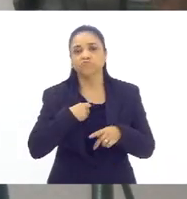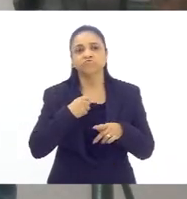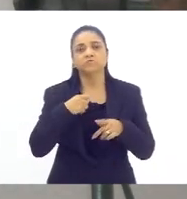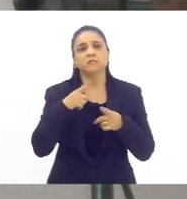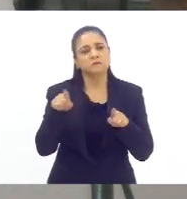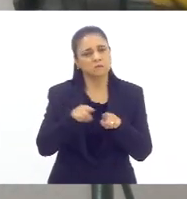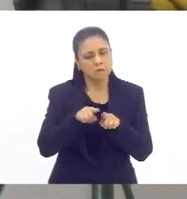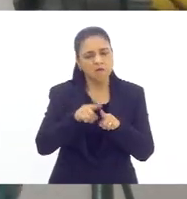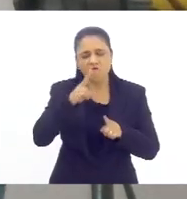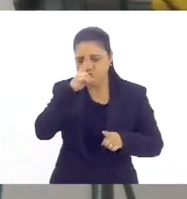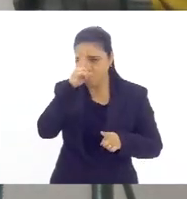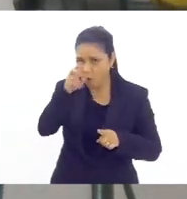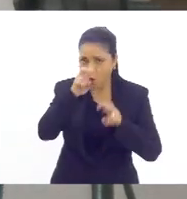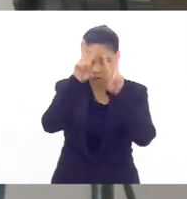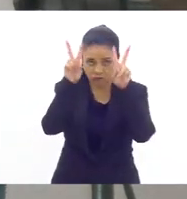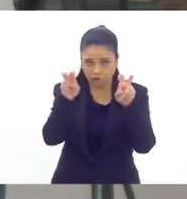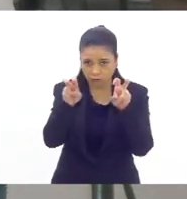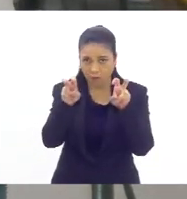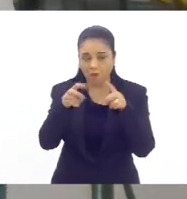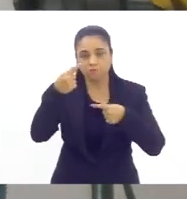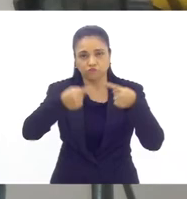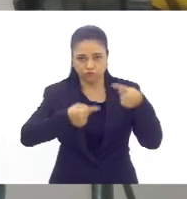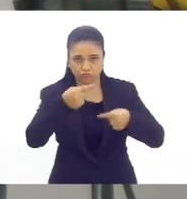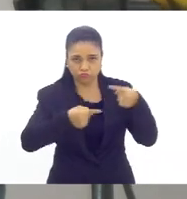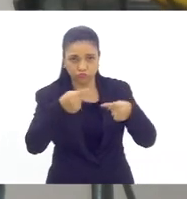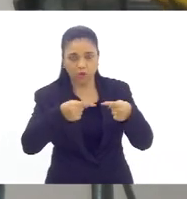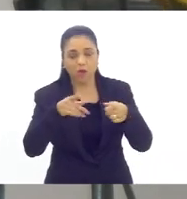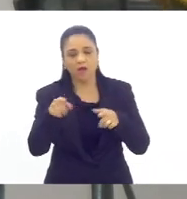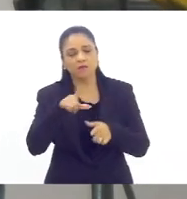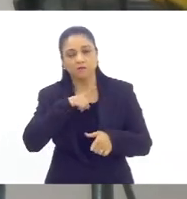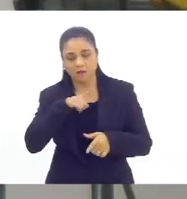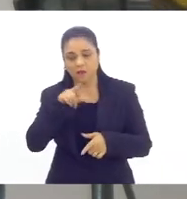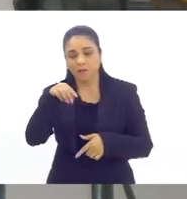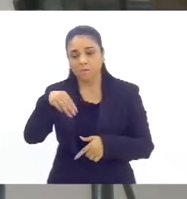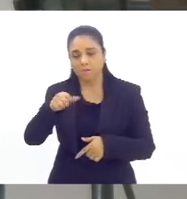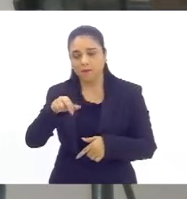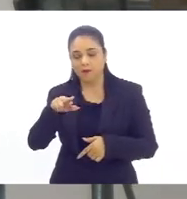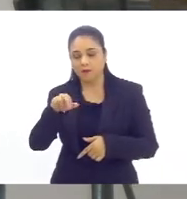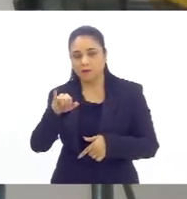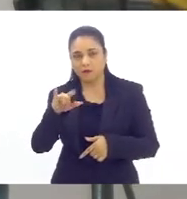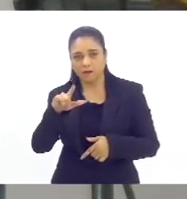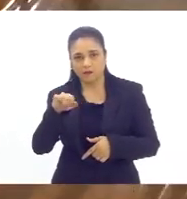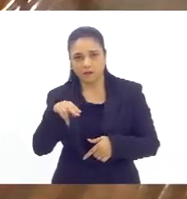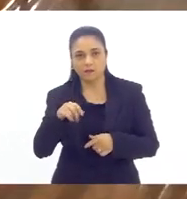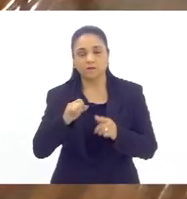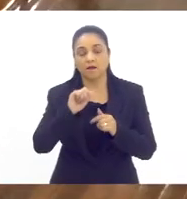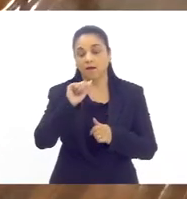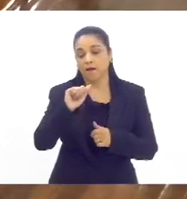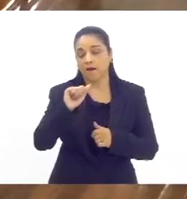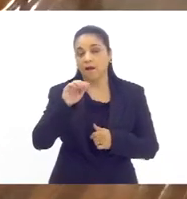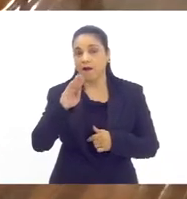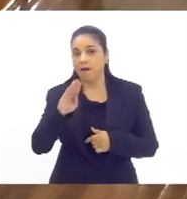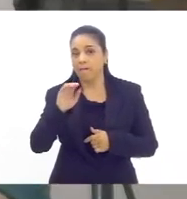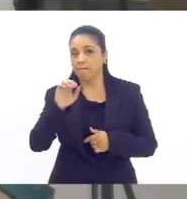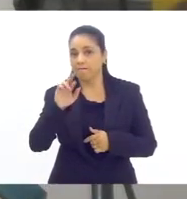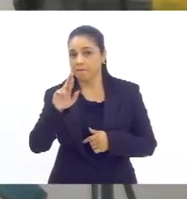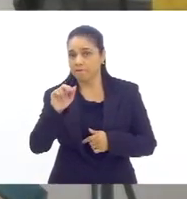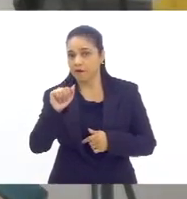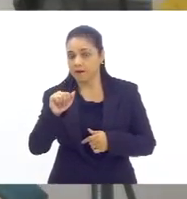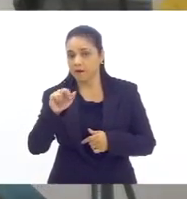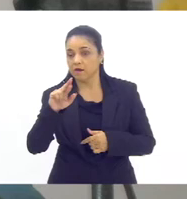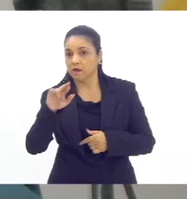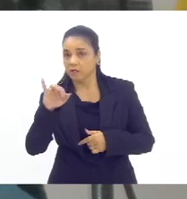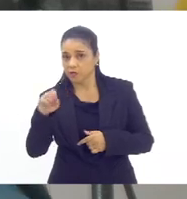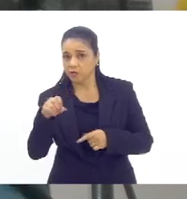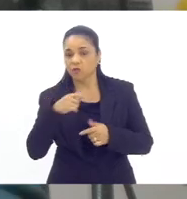várias pessoas aqui vejo aqui a Marilene Esperança da abra rio que é uma entidade muito importante em Niterói várias outras